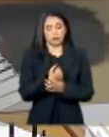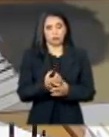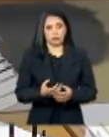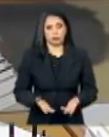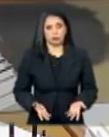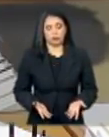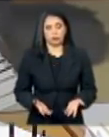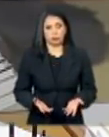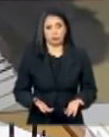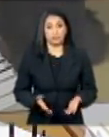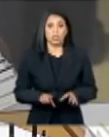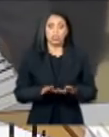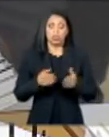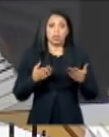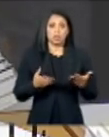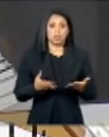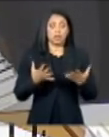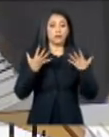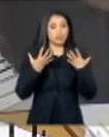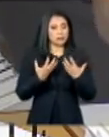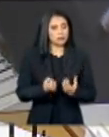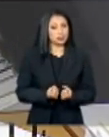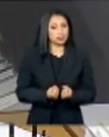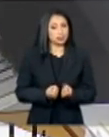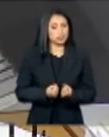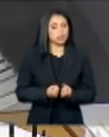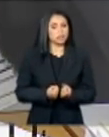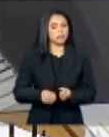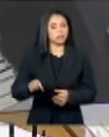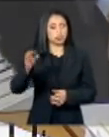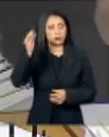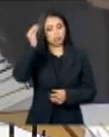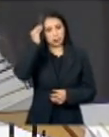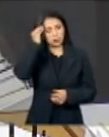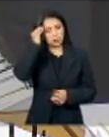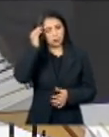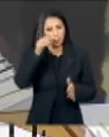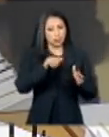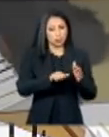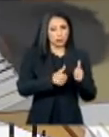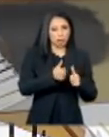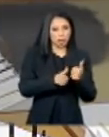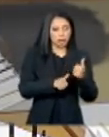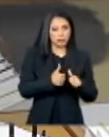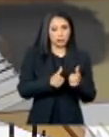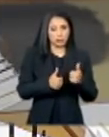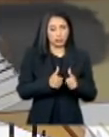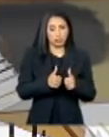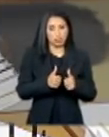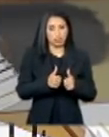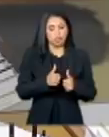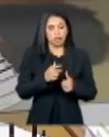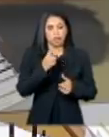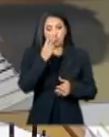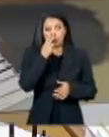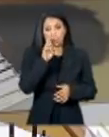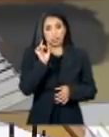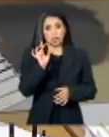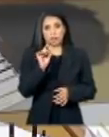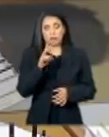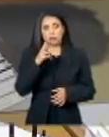admitamos análise como se fosse musa uma instância revisora